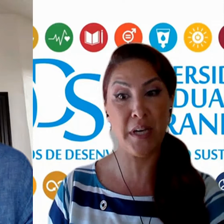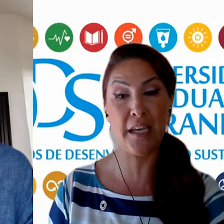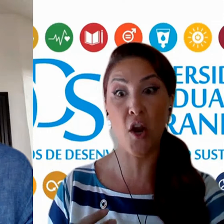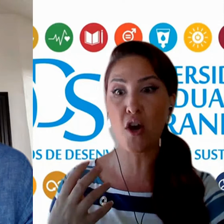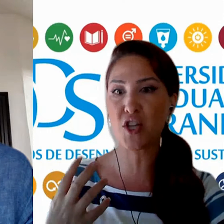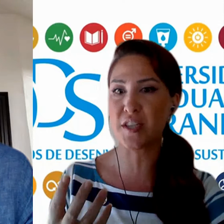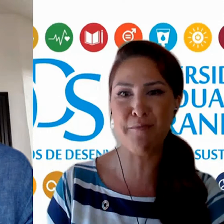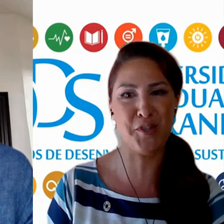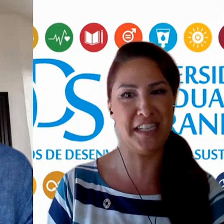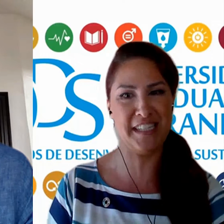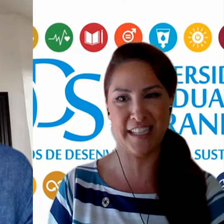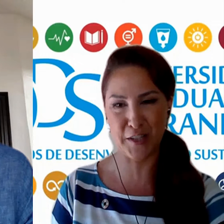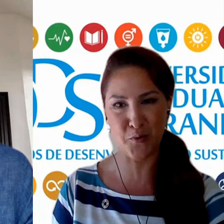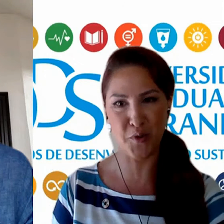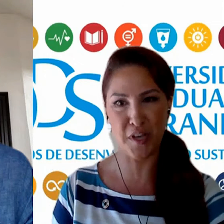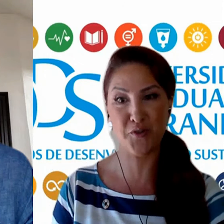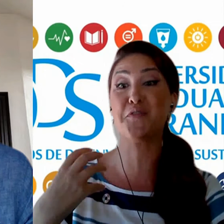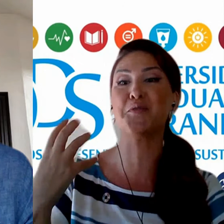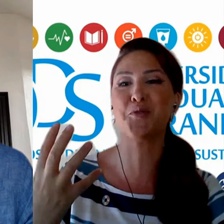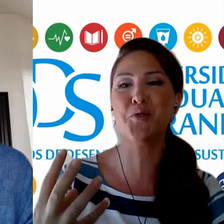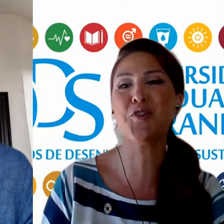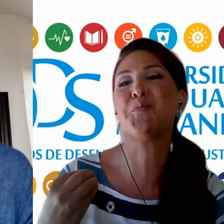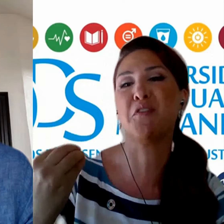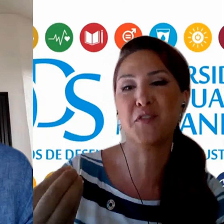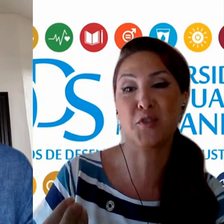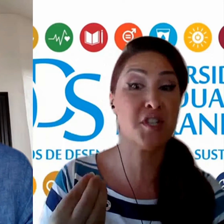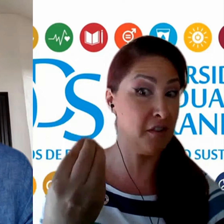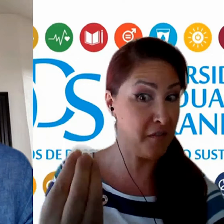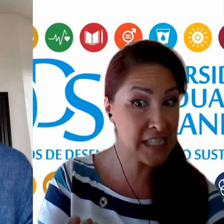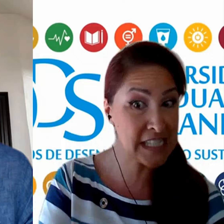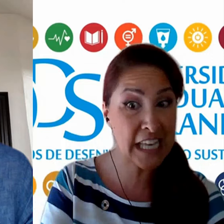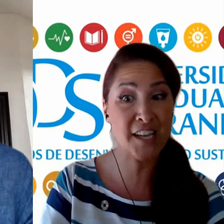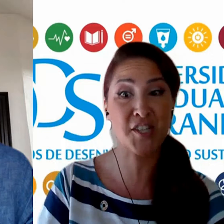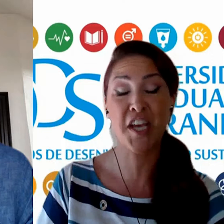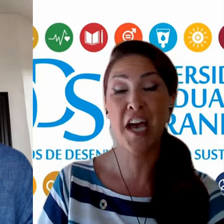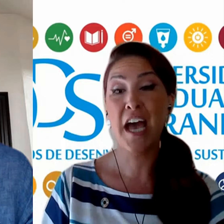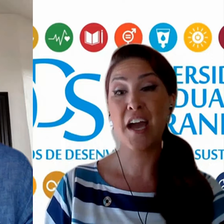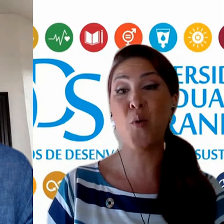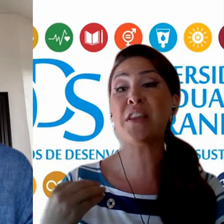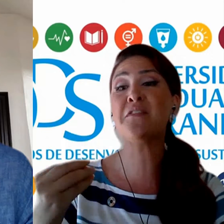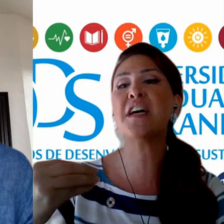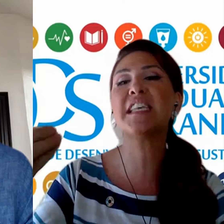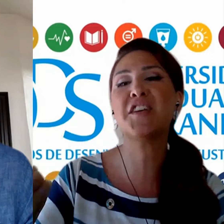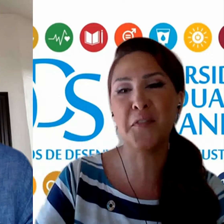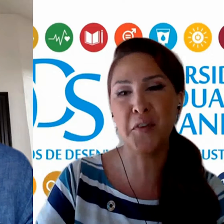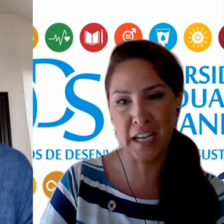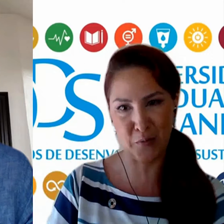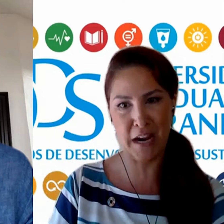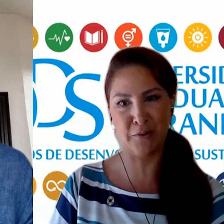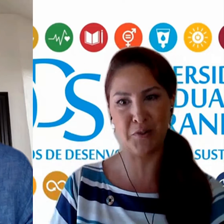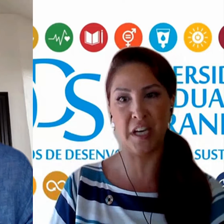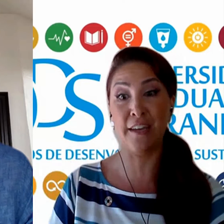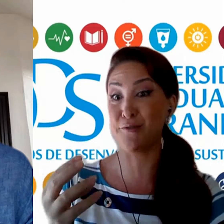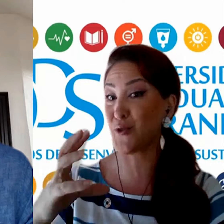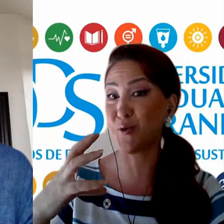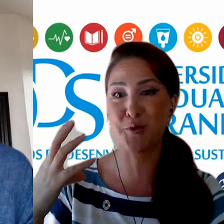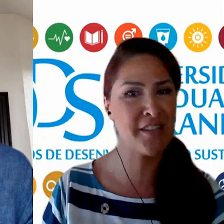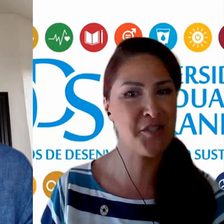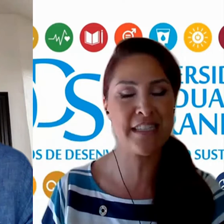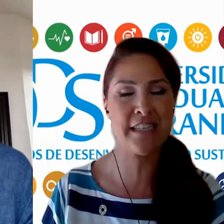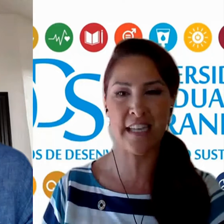não é? Nós temos licenciaturas, os futuros professores são vocês. Quando vocês forem atuar no terreno,